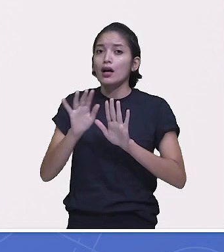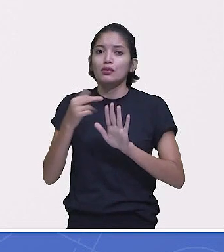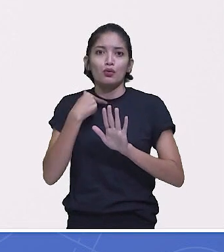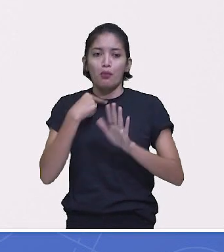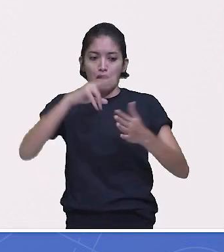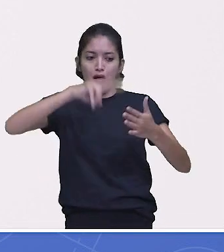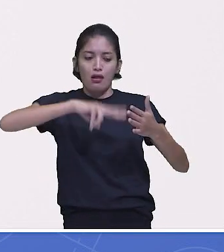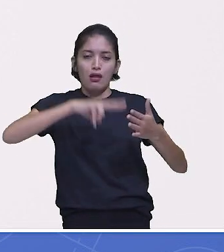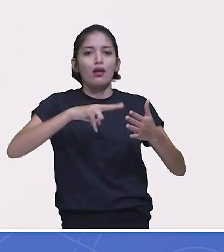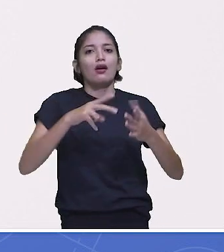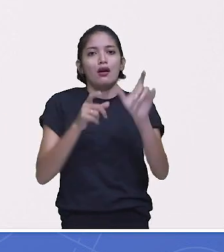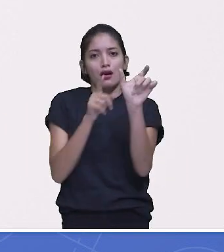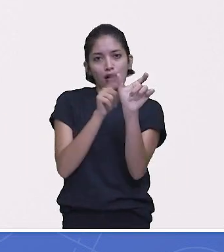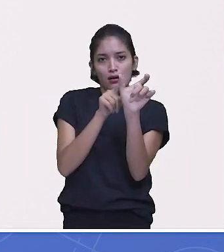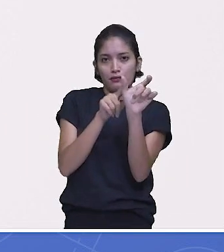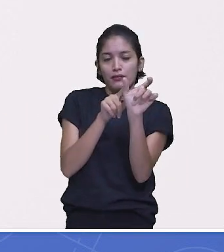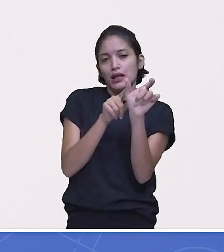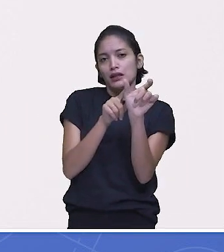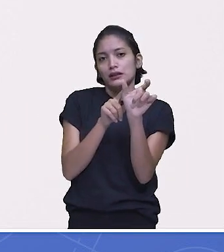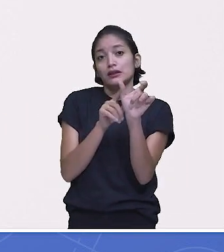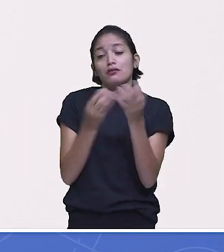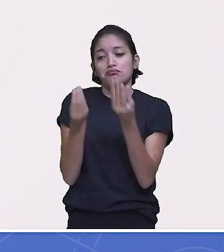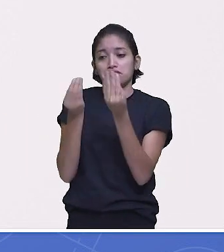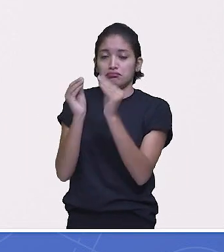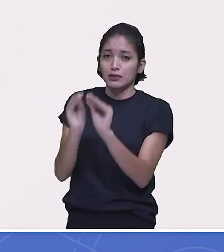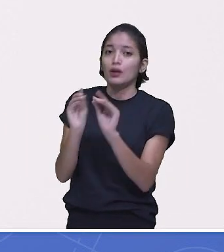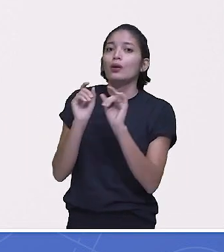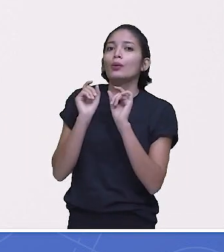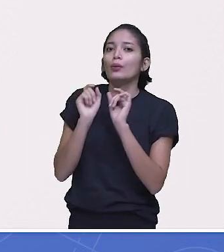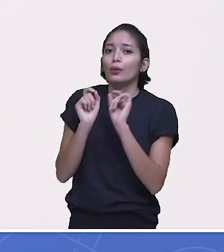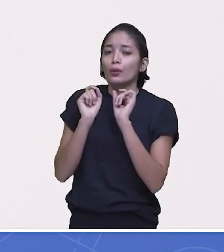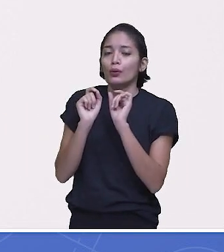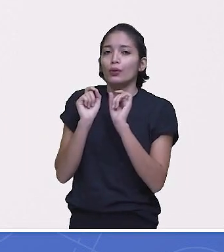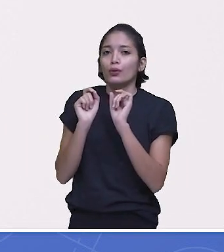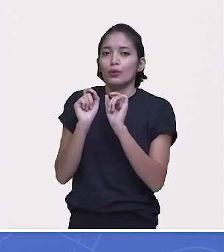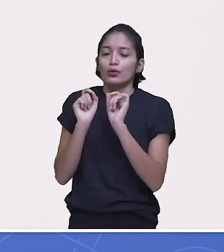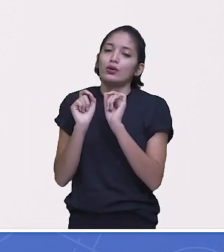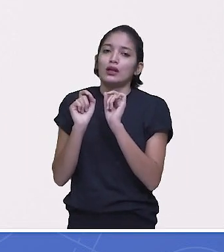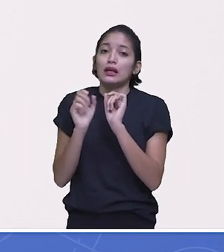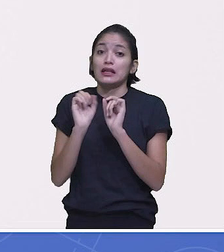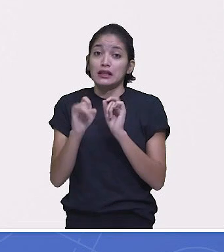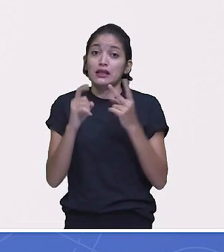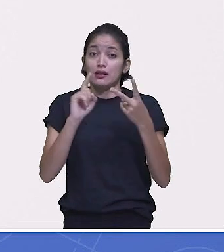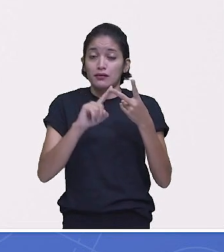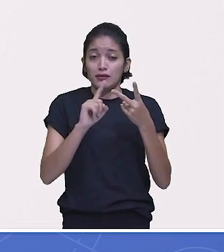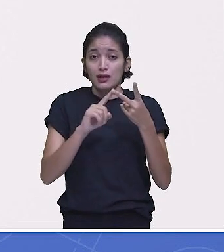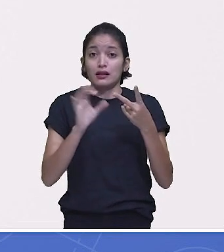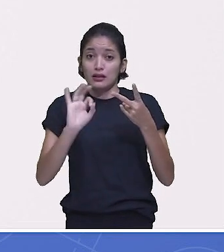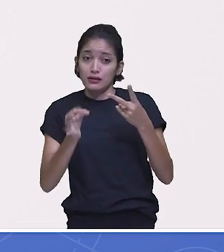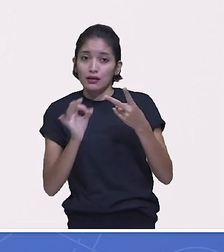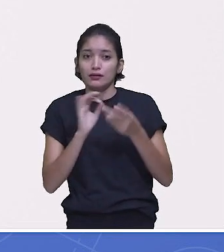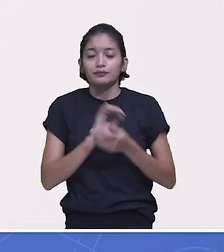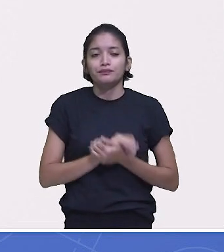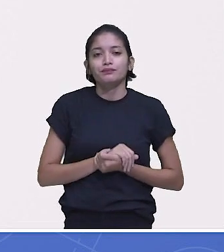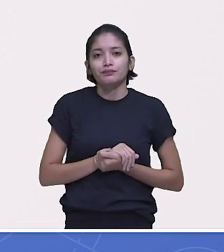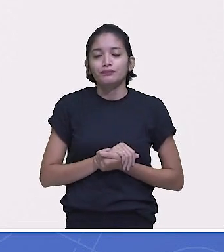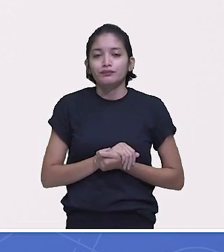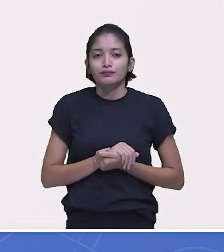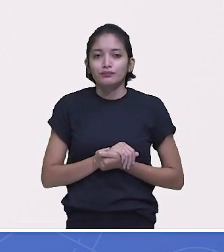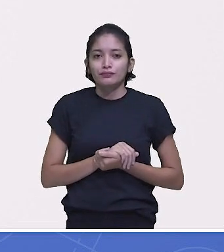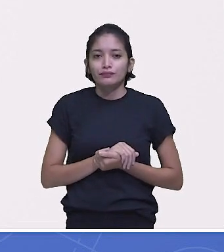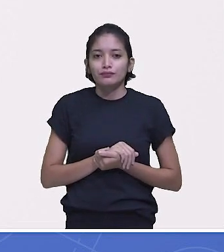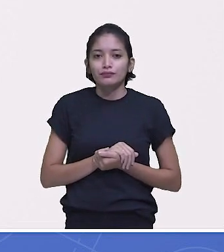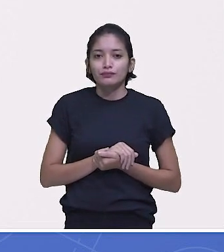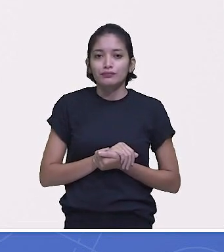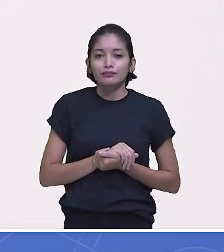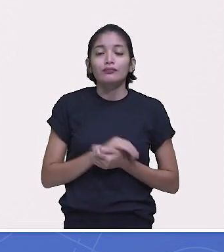para vocês, senão eu estarei entregando aqui essa afirmativa 2. Então, será se esse sonido